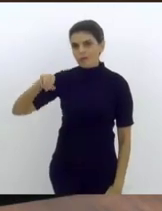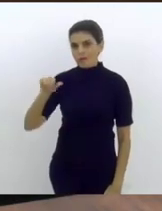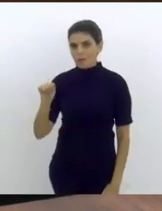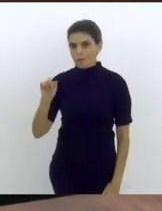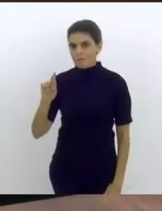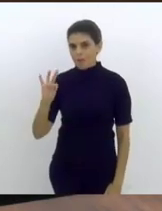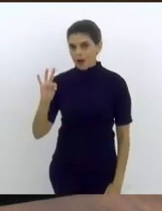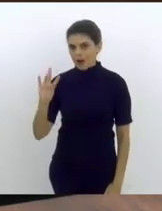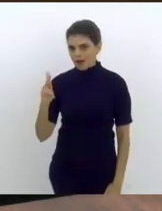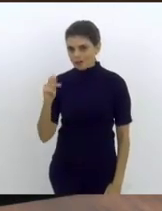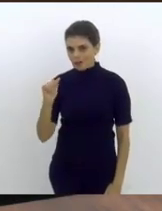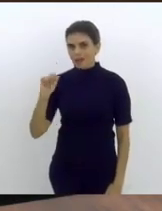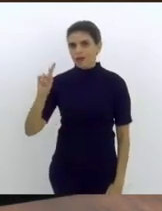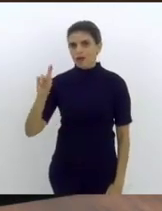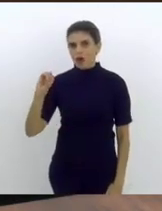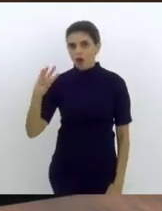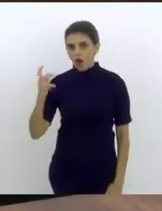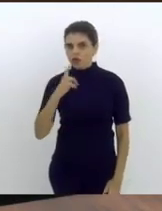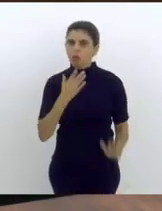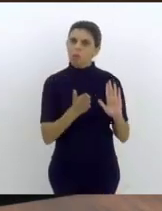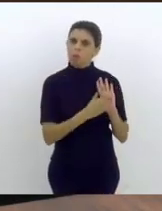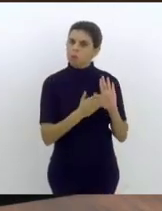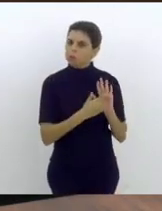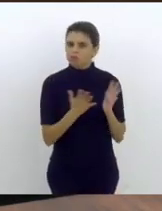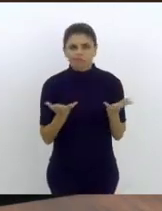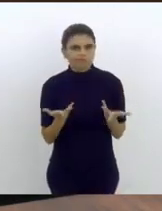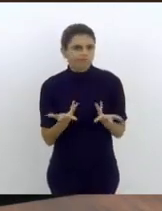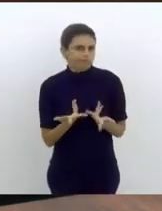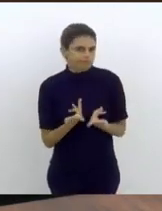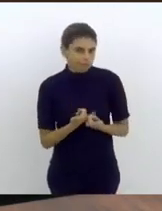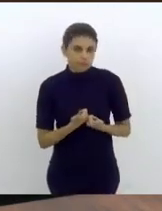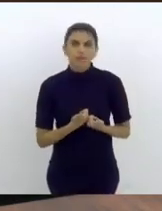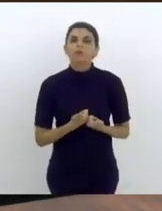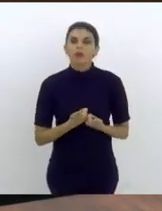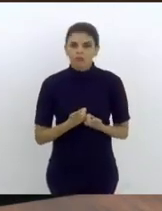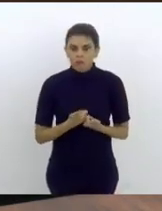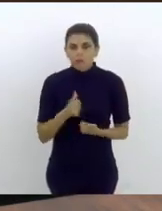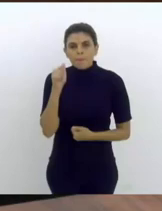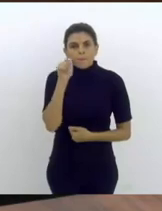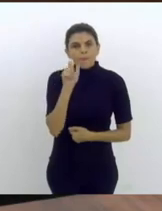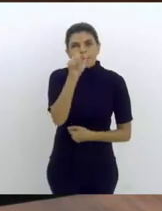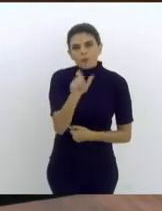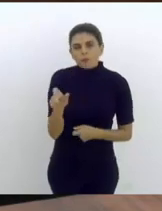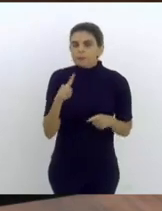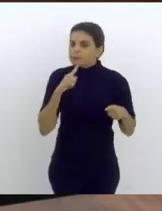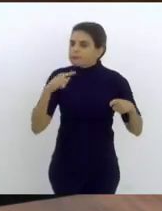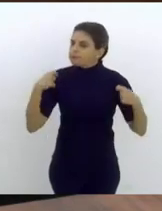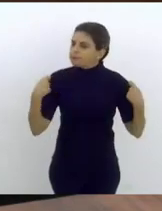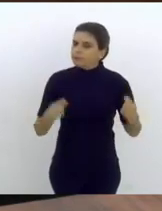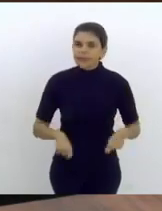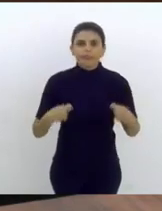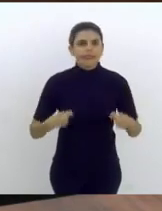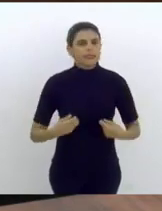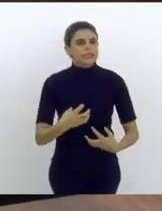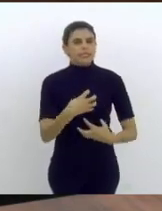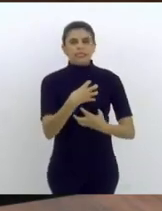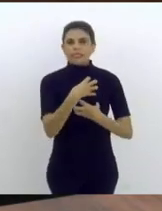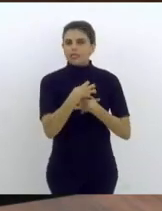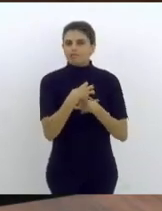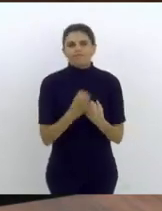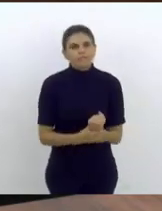pela excelente proposição e também dizer o quanto que essas mulheres precisam se sentir se sentir